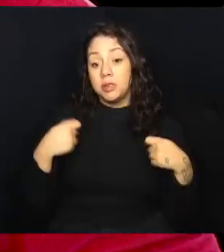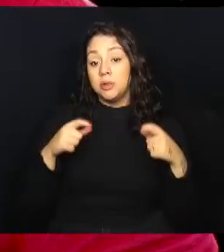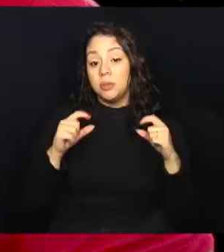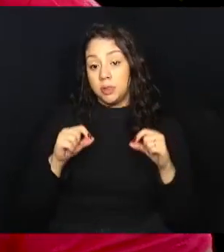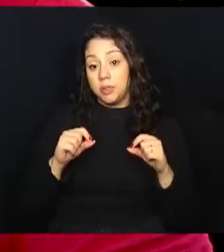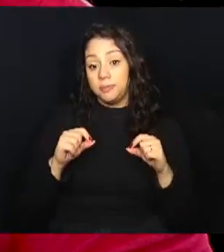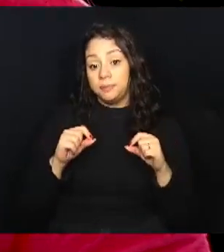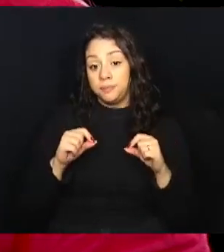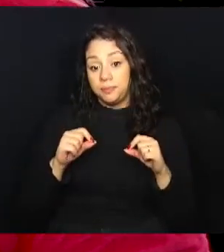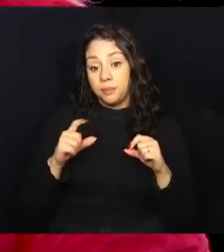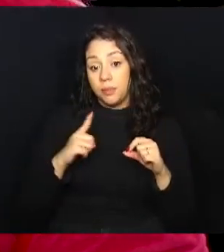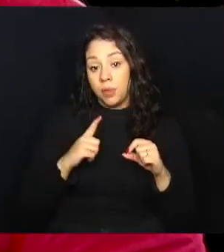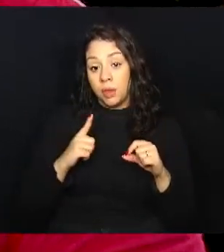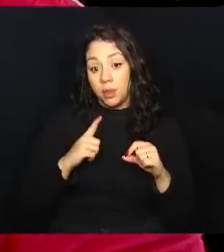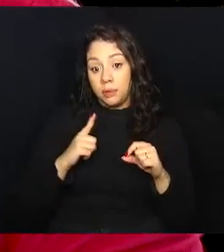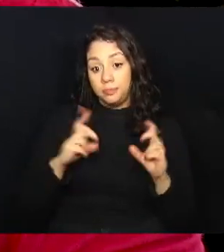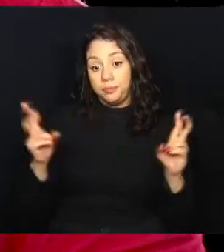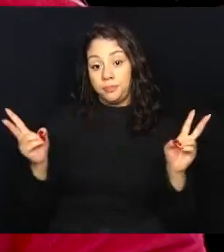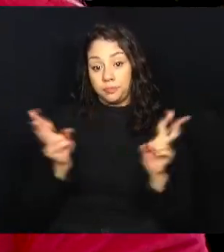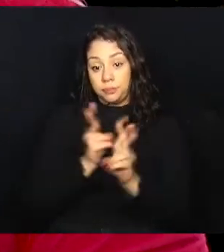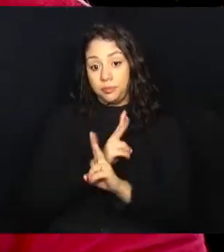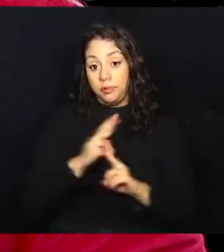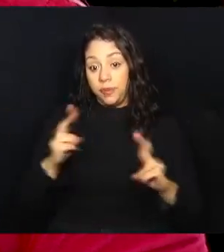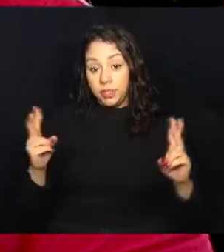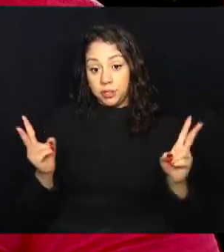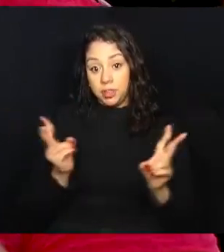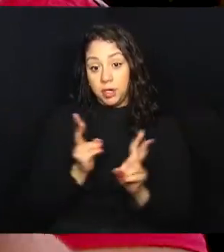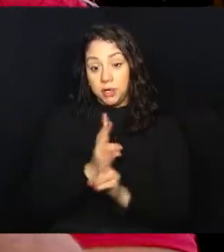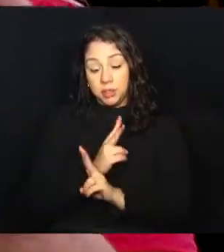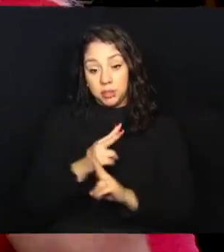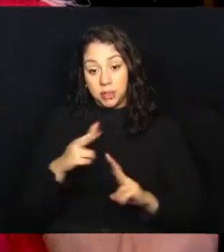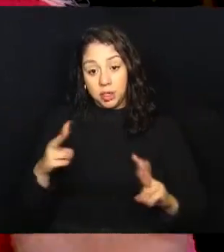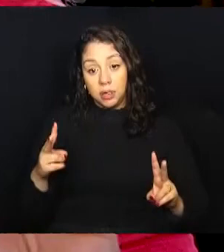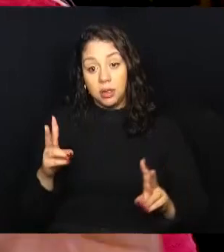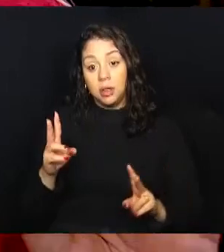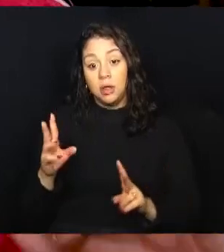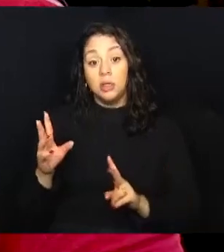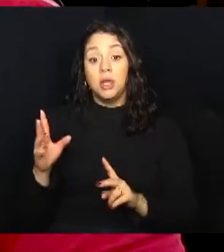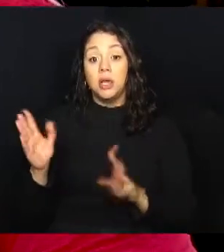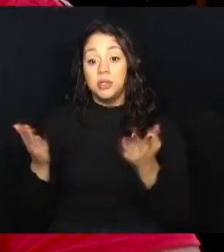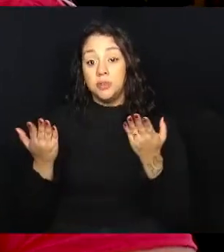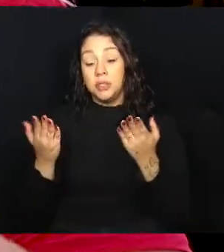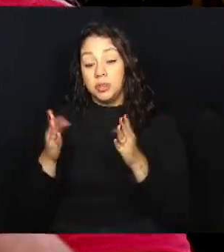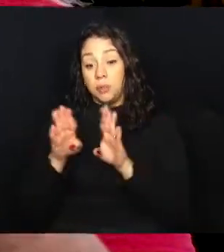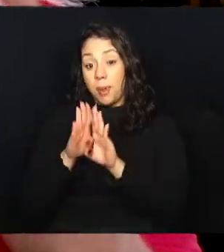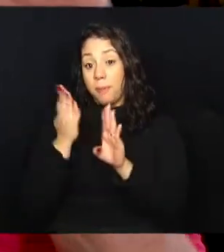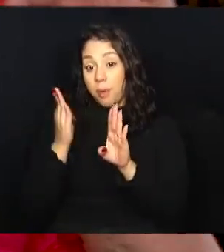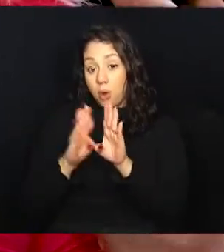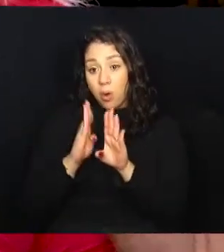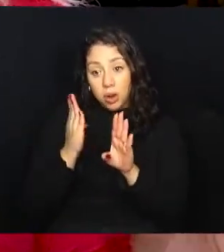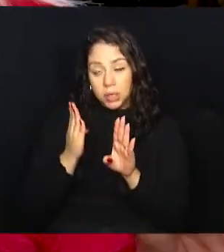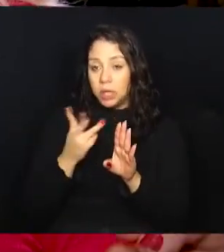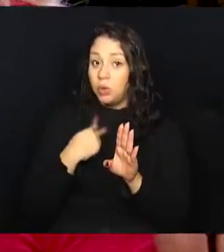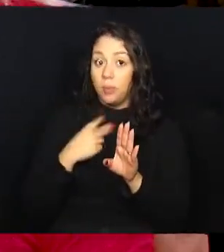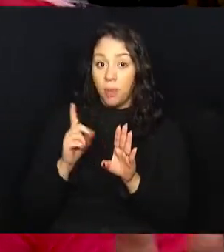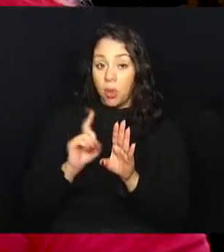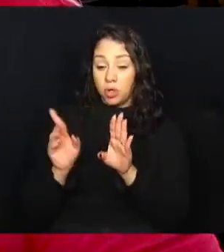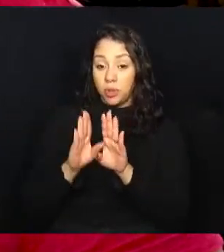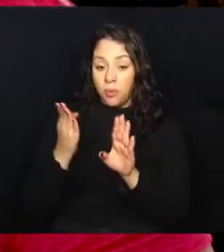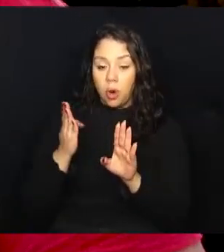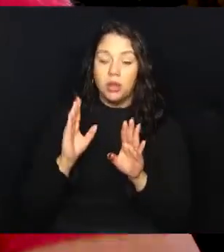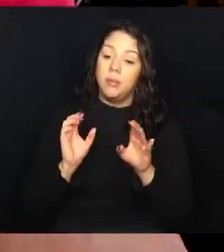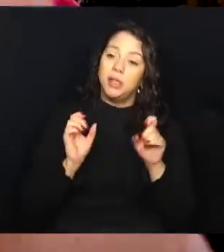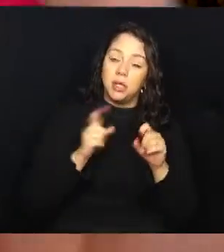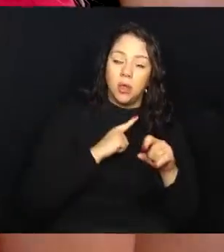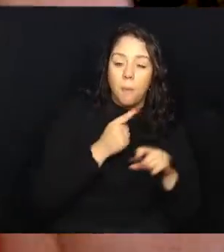nós. Então, é necessário que se deixe, sim, uma ventilaçãozinha, uma porta, às